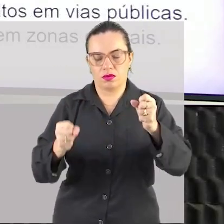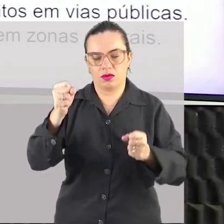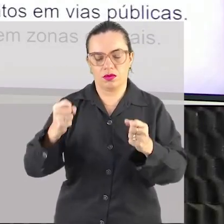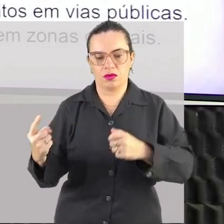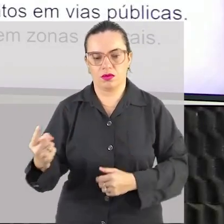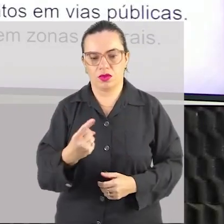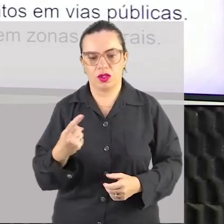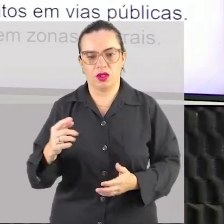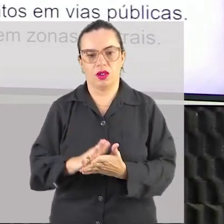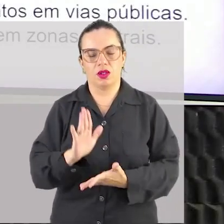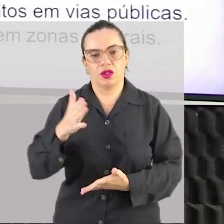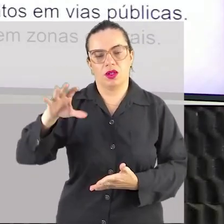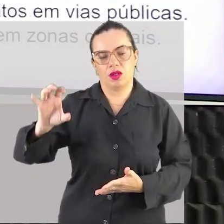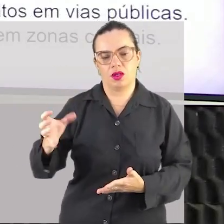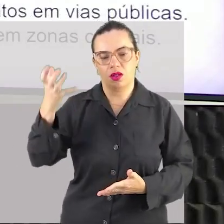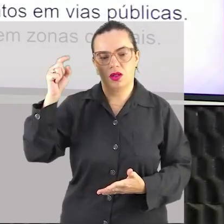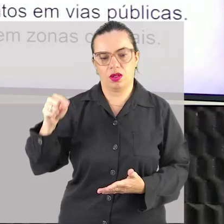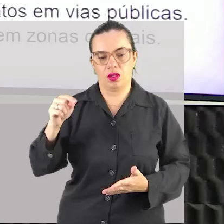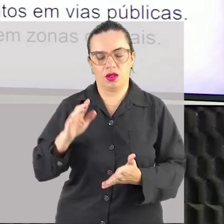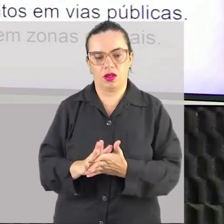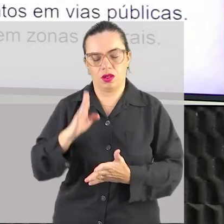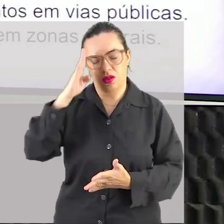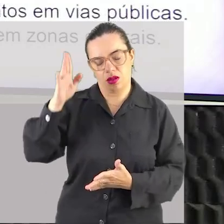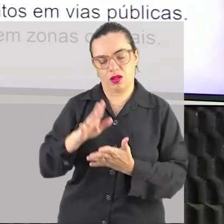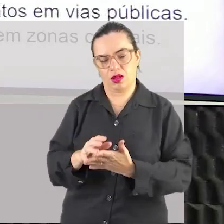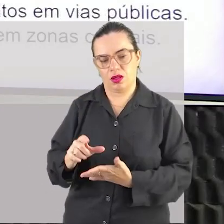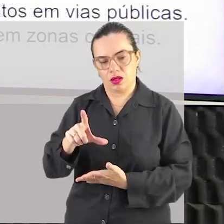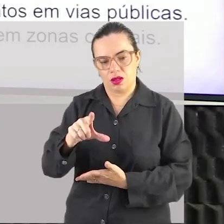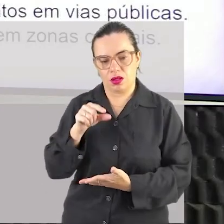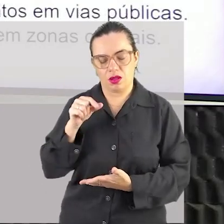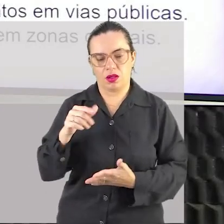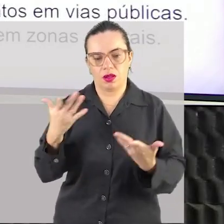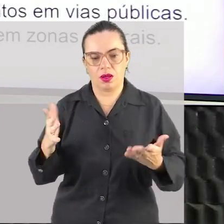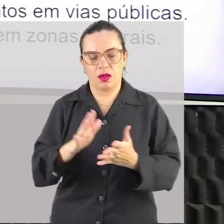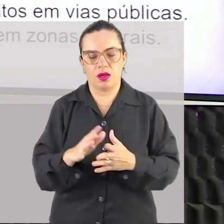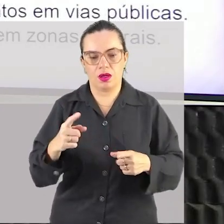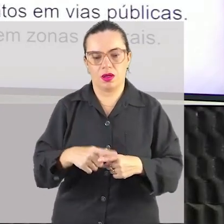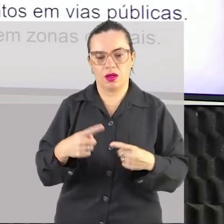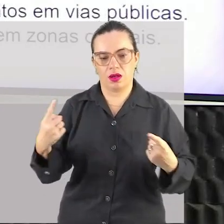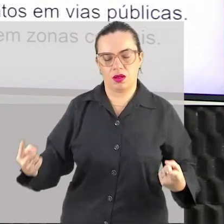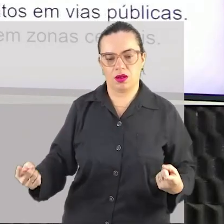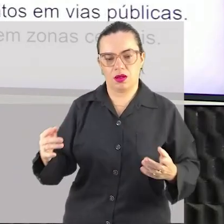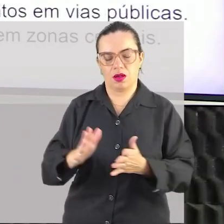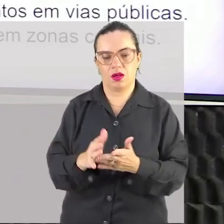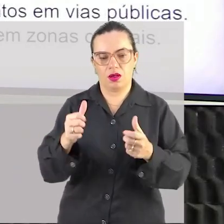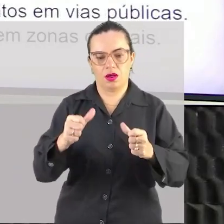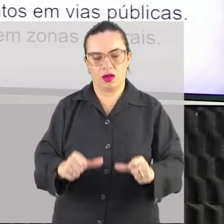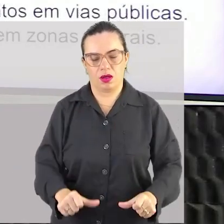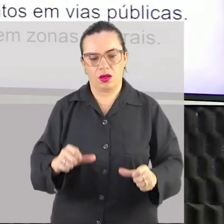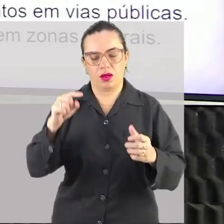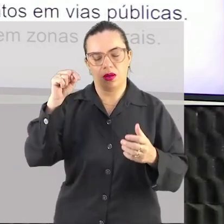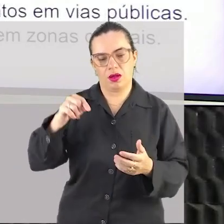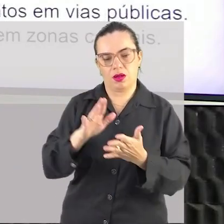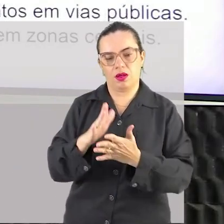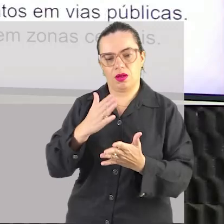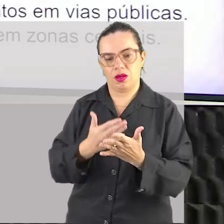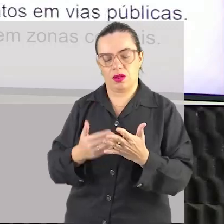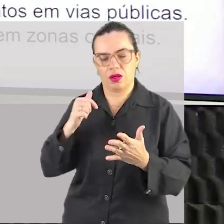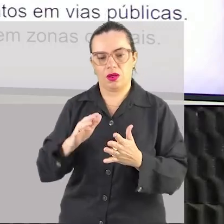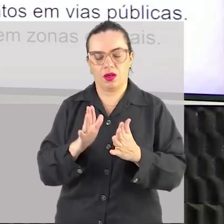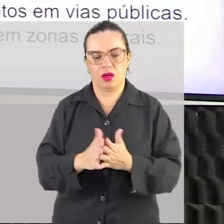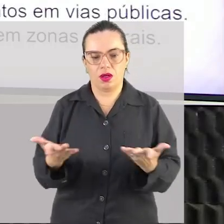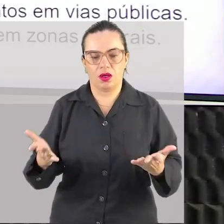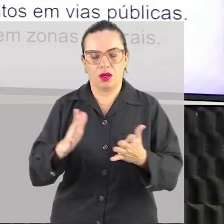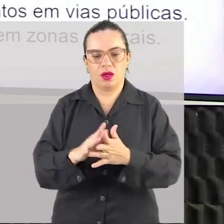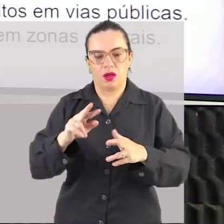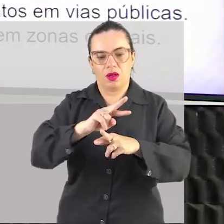Brasil a a gente prioriza o transporte individual mas acaba Portanto desmotivando o transporte coletivo a